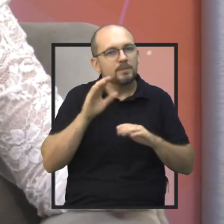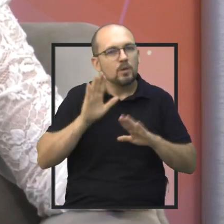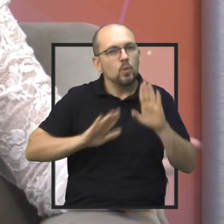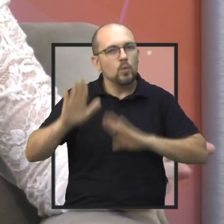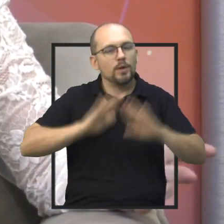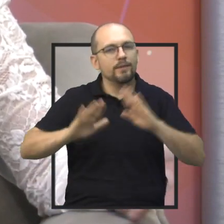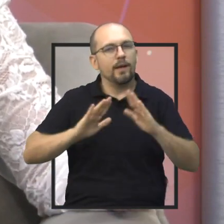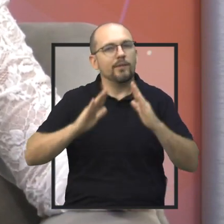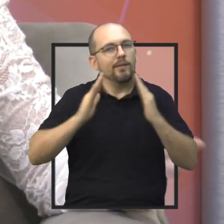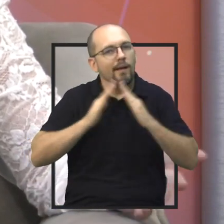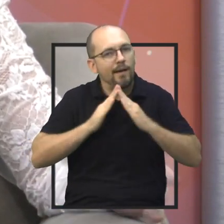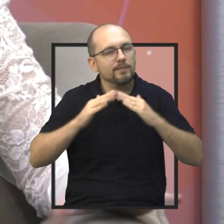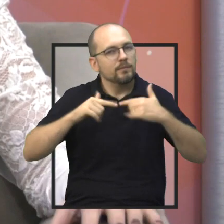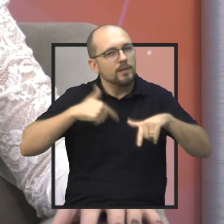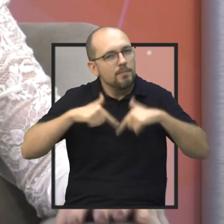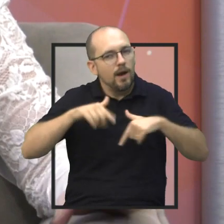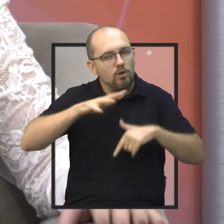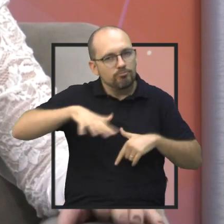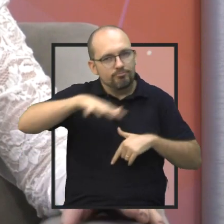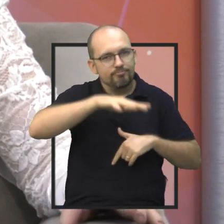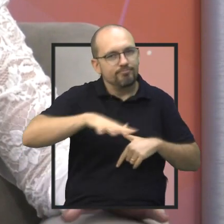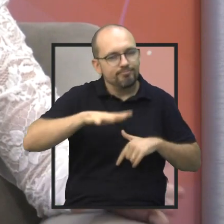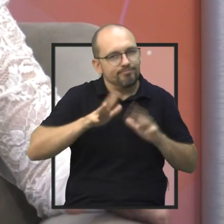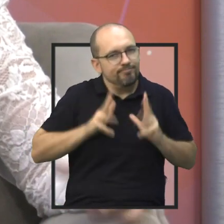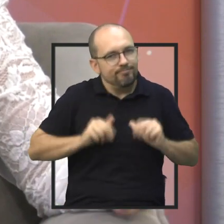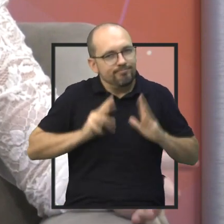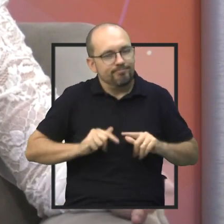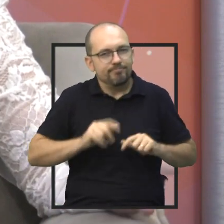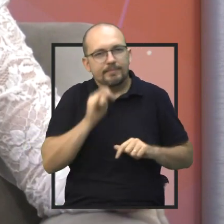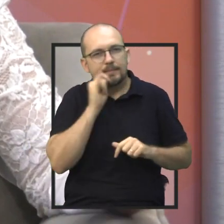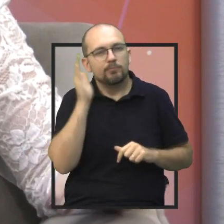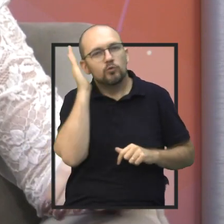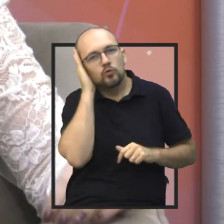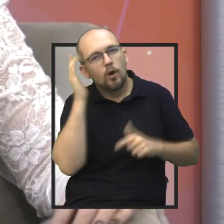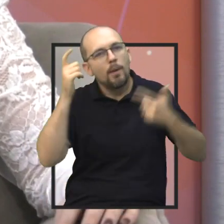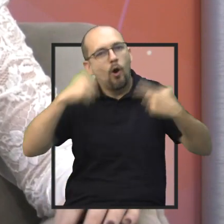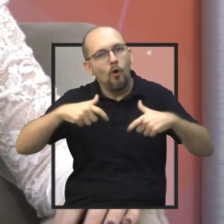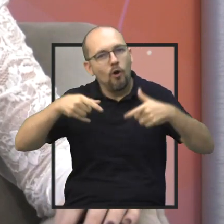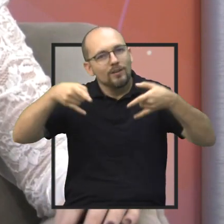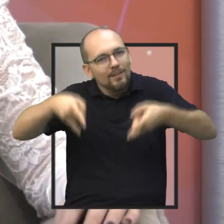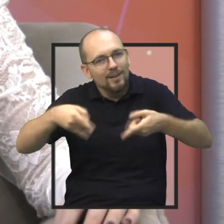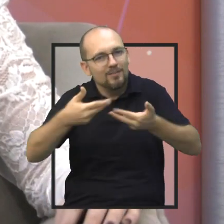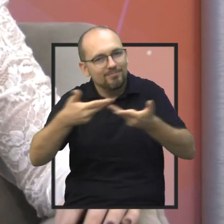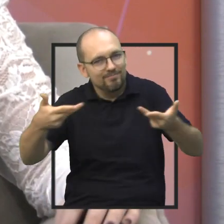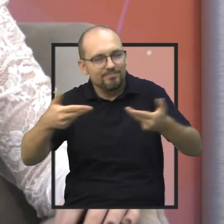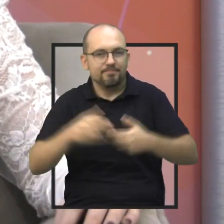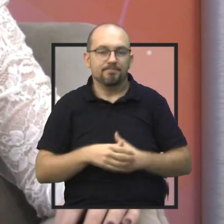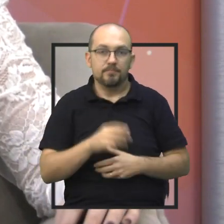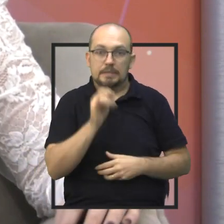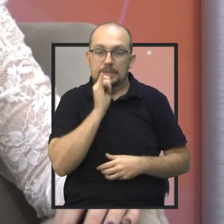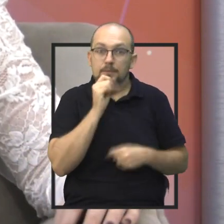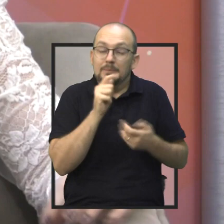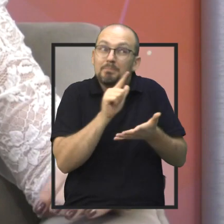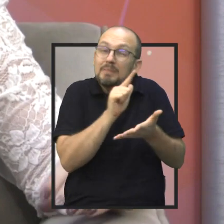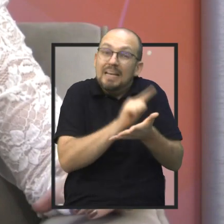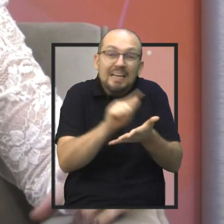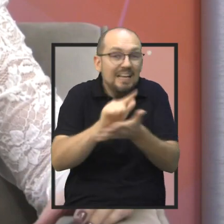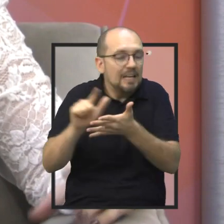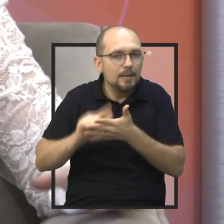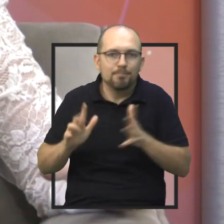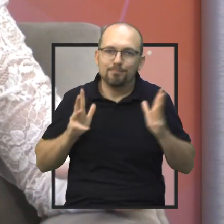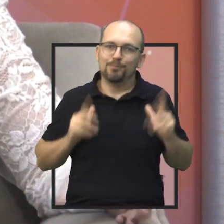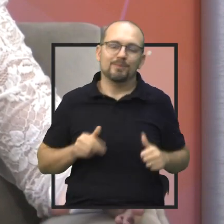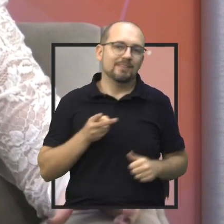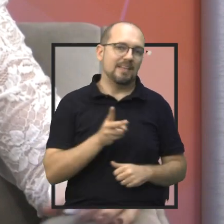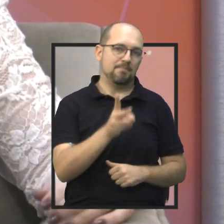com onde a gente reside, trabalha, principalmente onde reside, dorme. Então, são preocupações com relação à limpeza, né? Tá